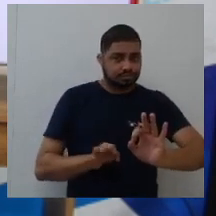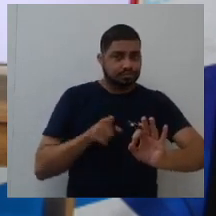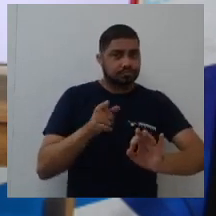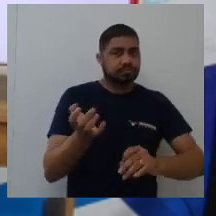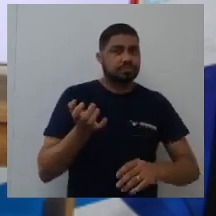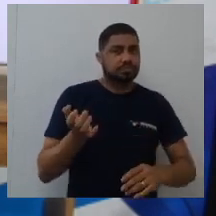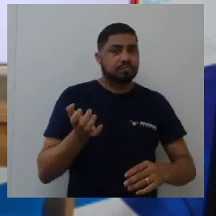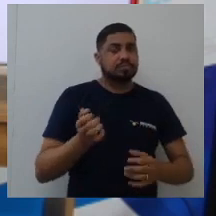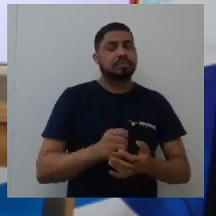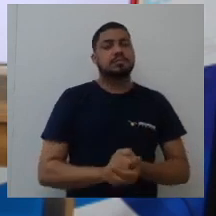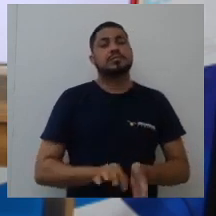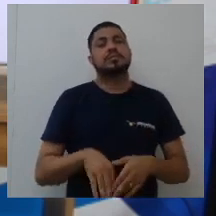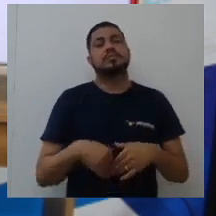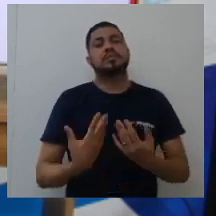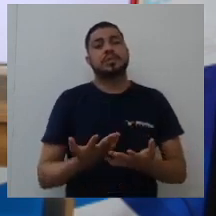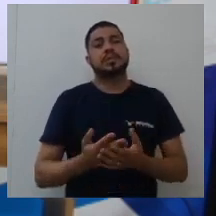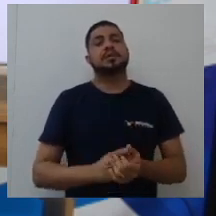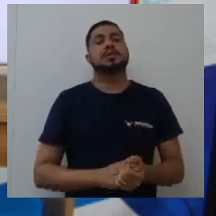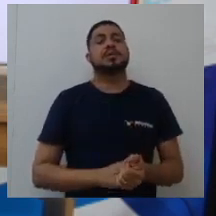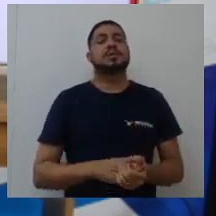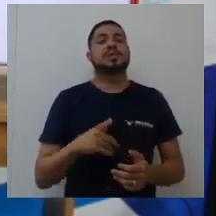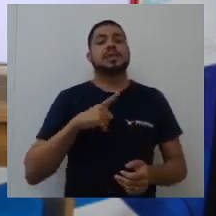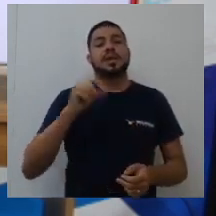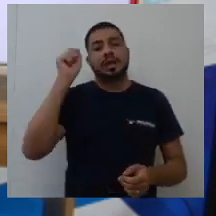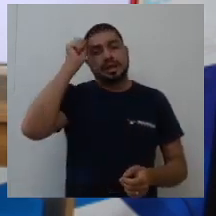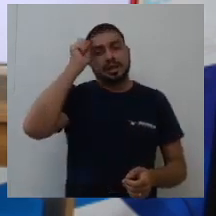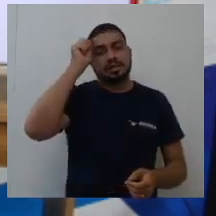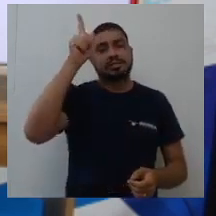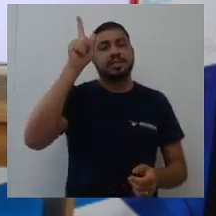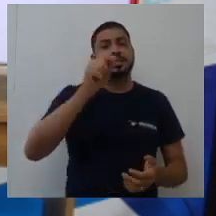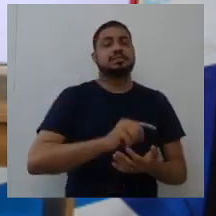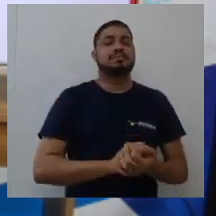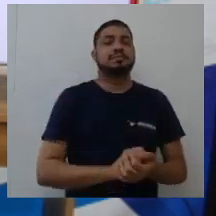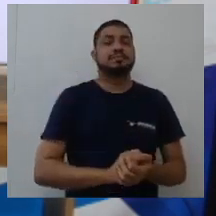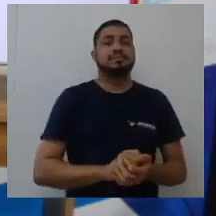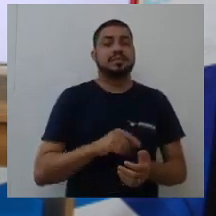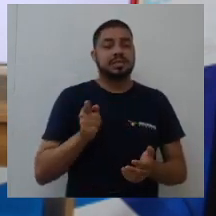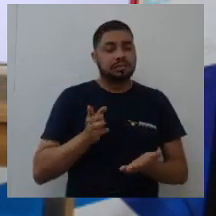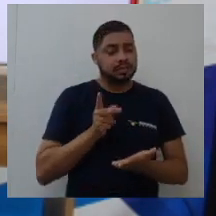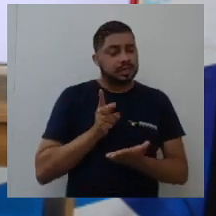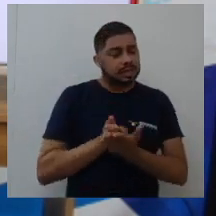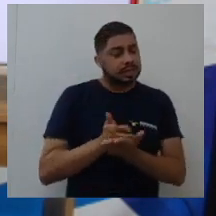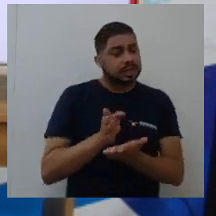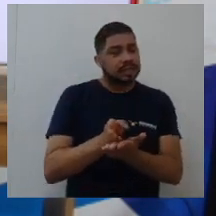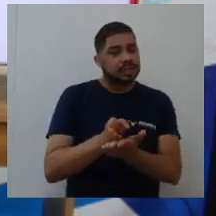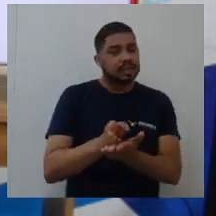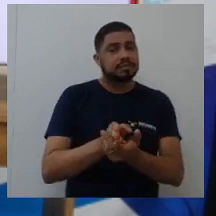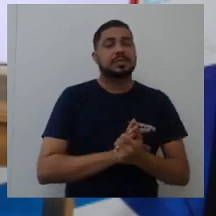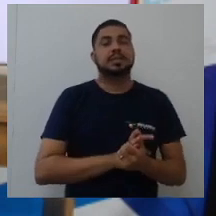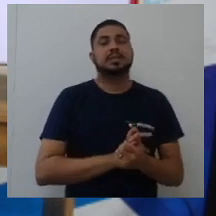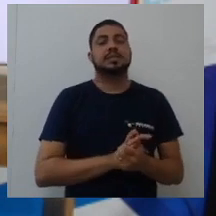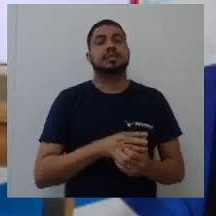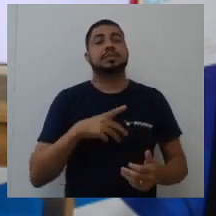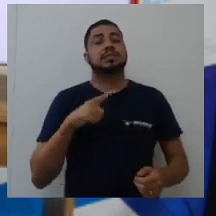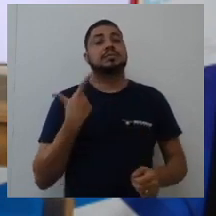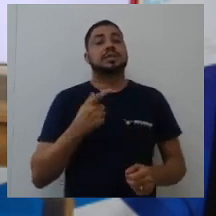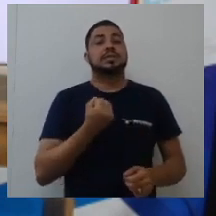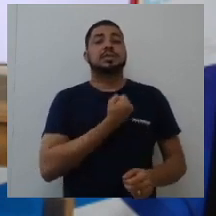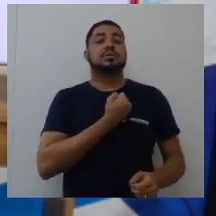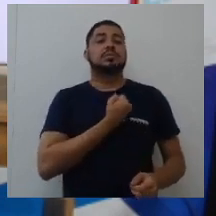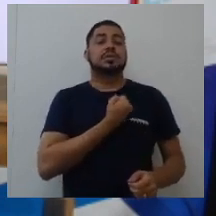quer. É aí que surge a ideia de um segmento que ele não tem um